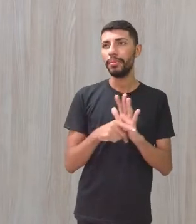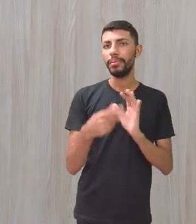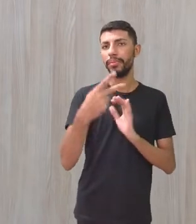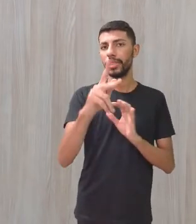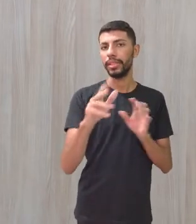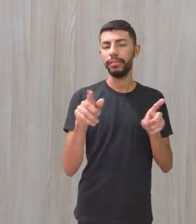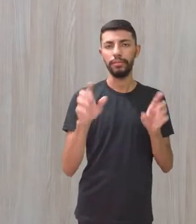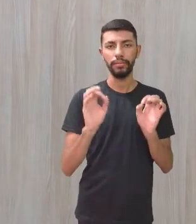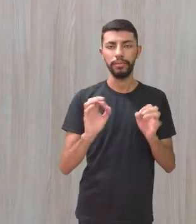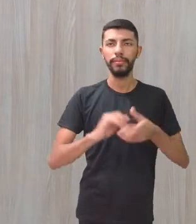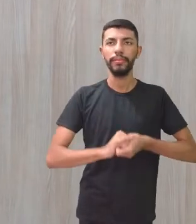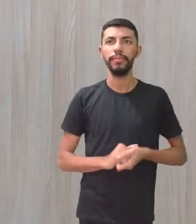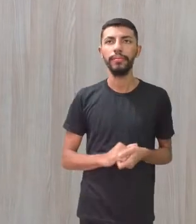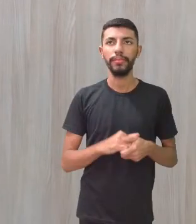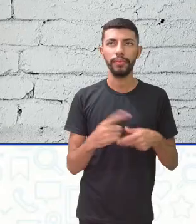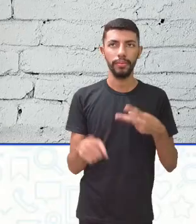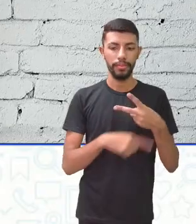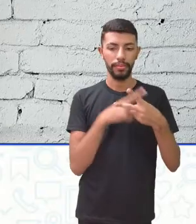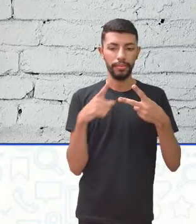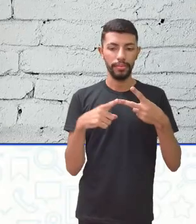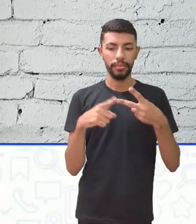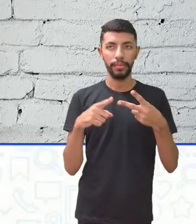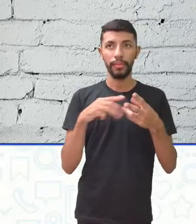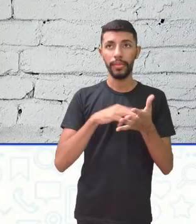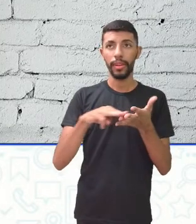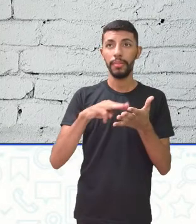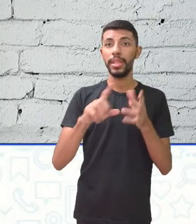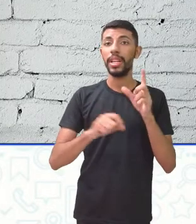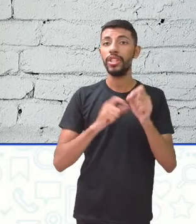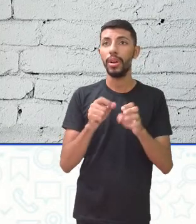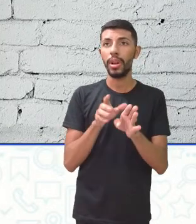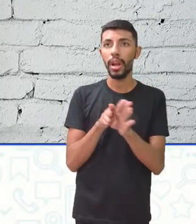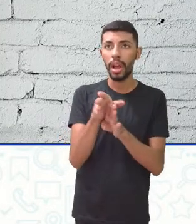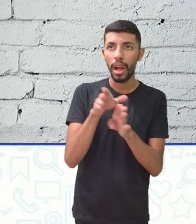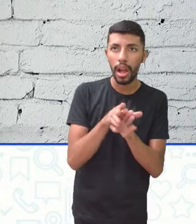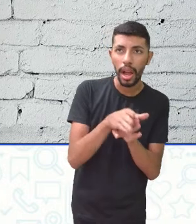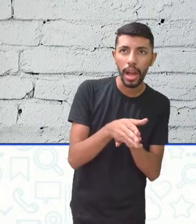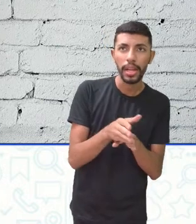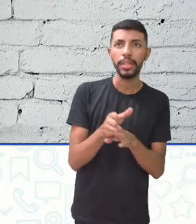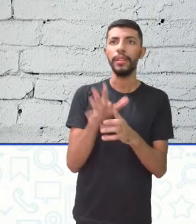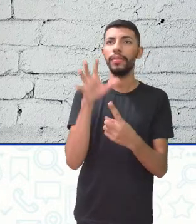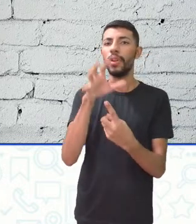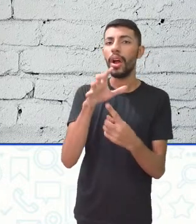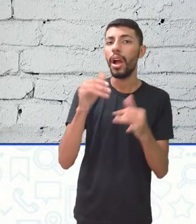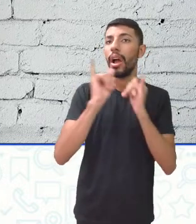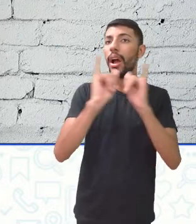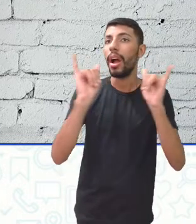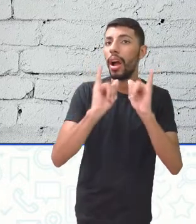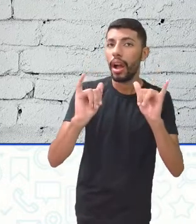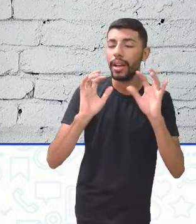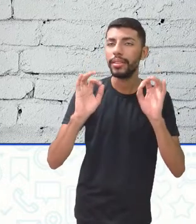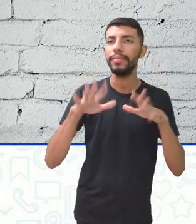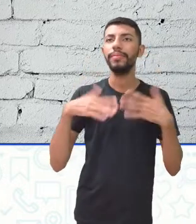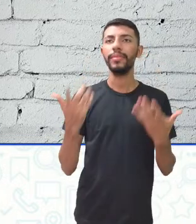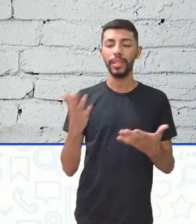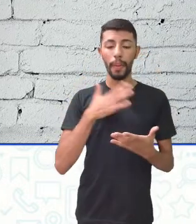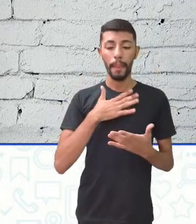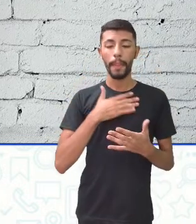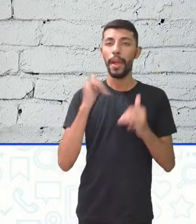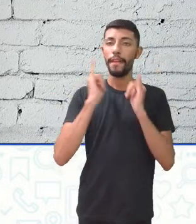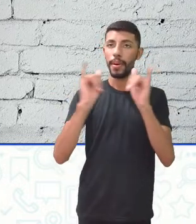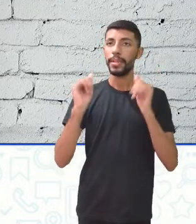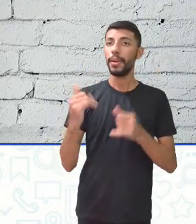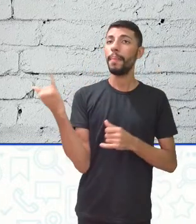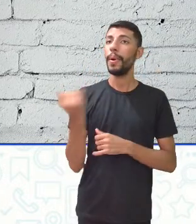tema. Se a mensagem é para instruir, persuadir ou informar, ou seja, eu estou passando uma informação que é importante que o meu público